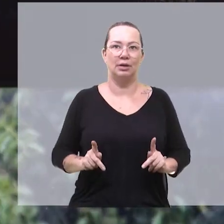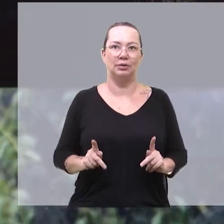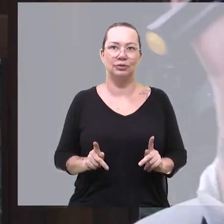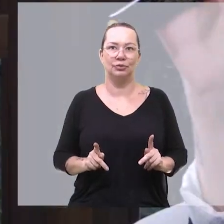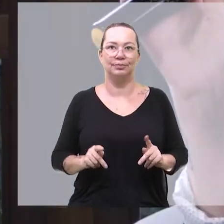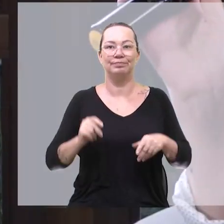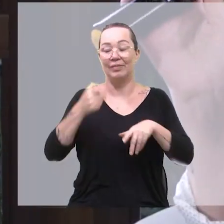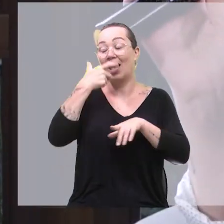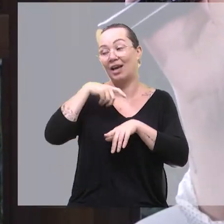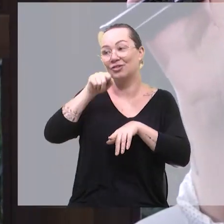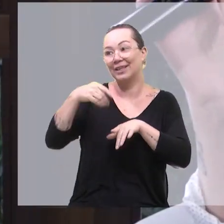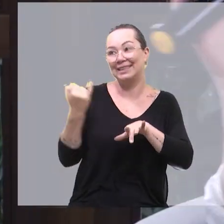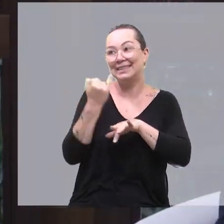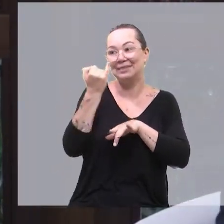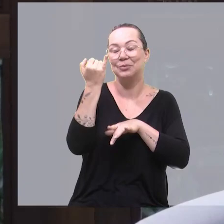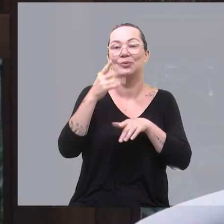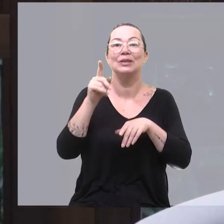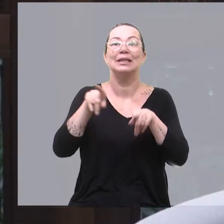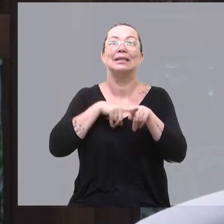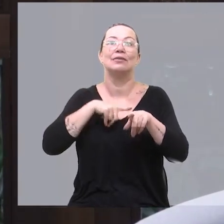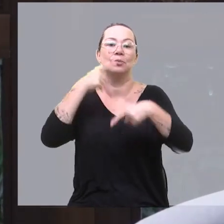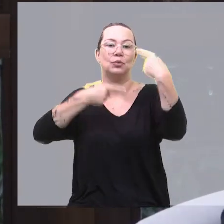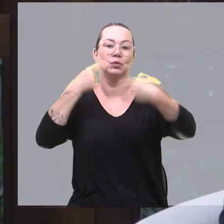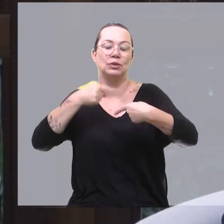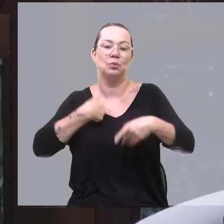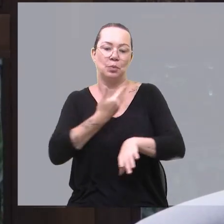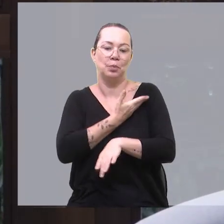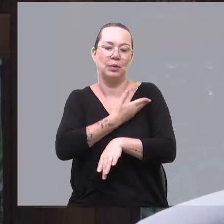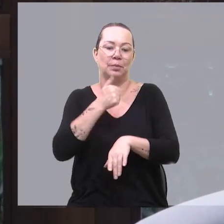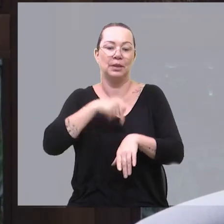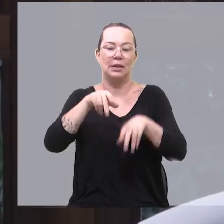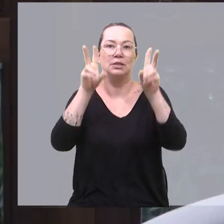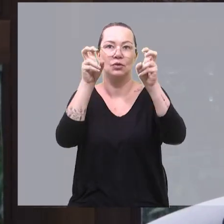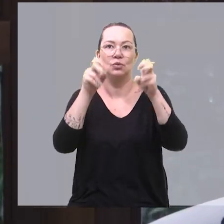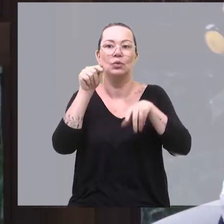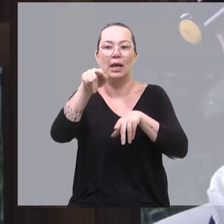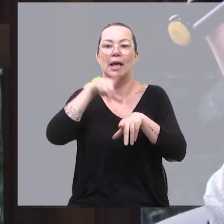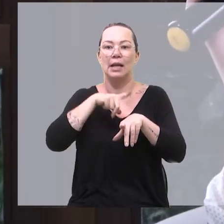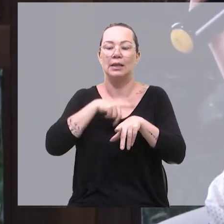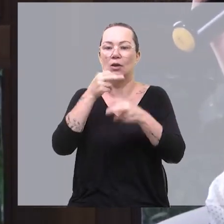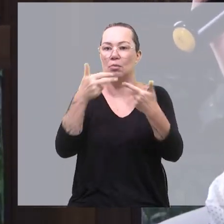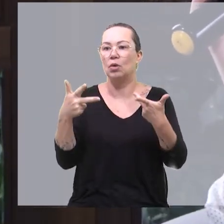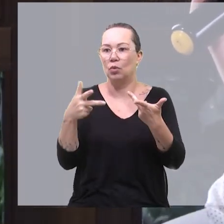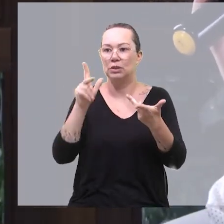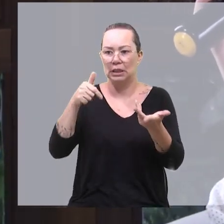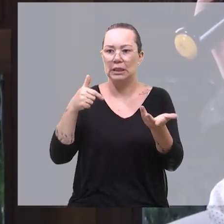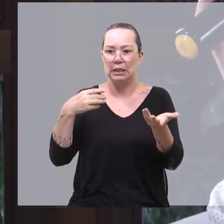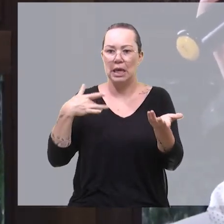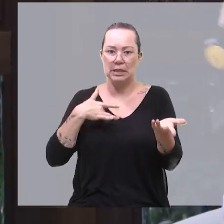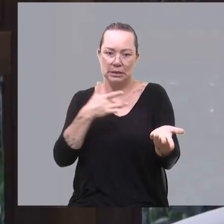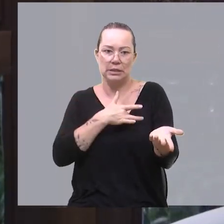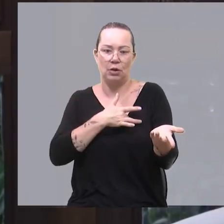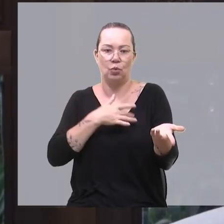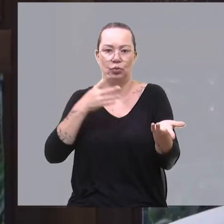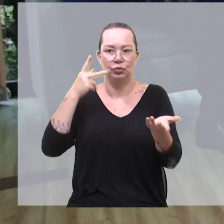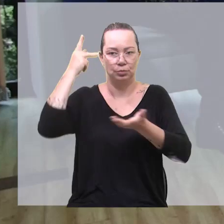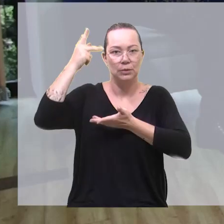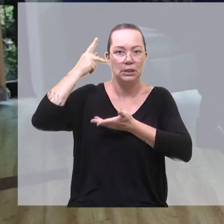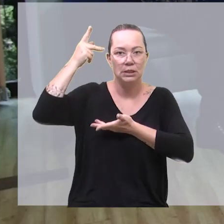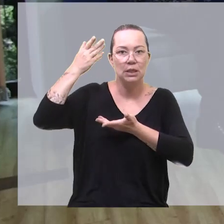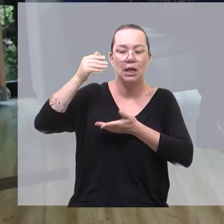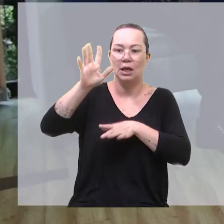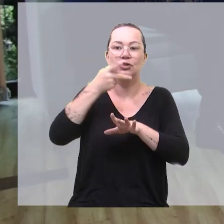pessoa. É isso que eu acho bem interessante, que eu tive um debate com uma amiga minha, justamente sobre isso. Ela tem uma questão de saúde mental, né? Uma questão